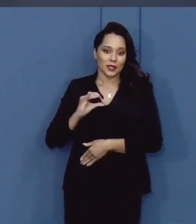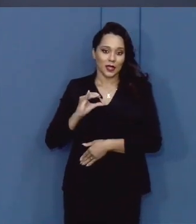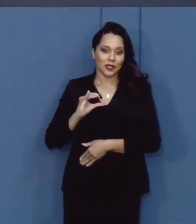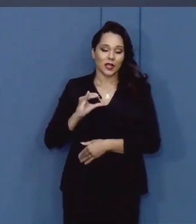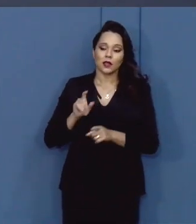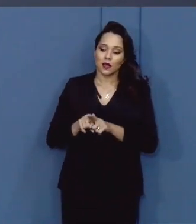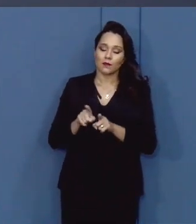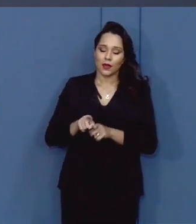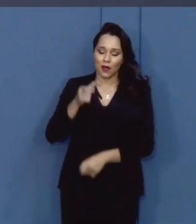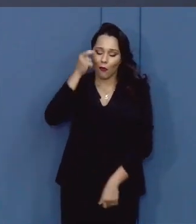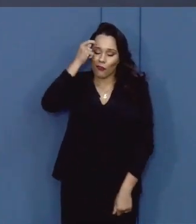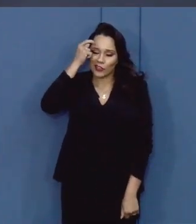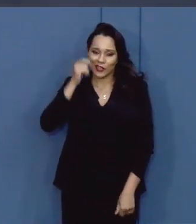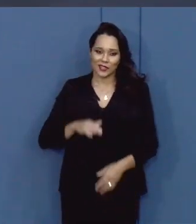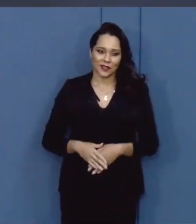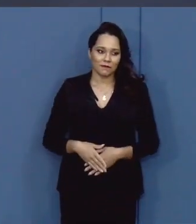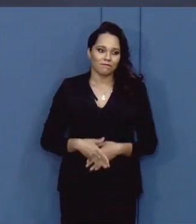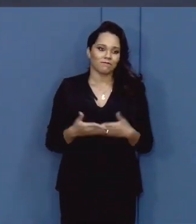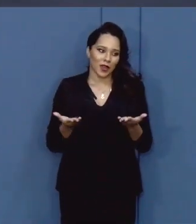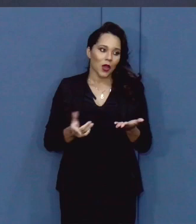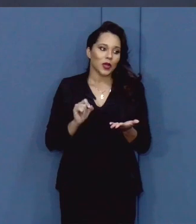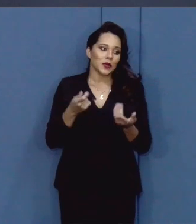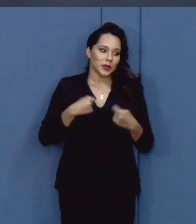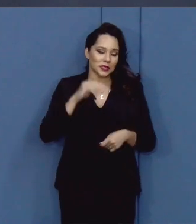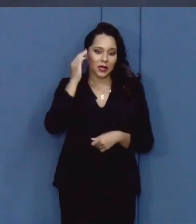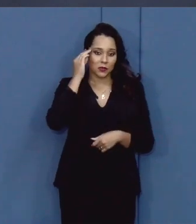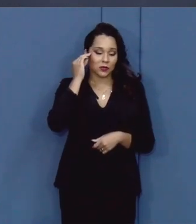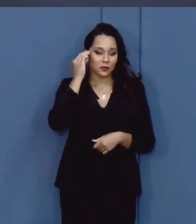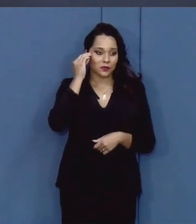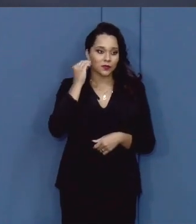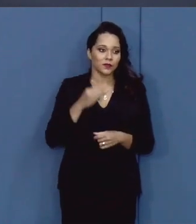e da consciência, sim? O que precisamos para